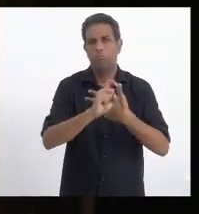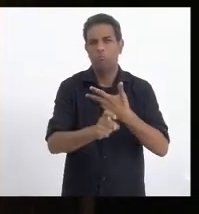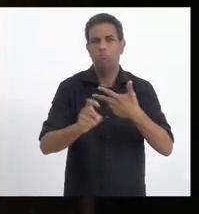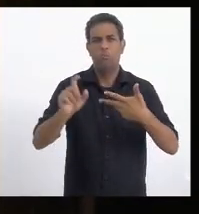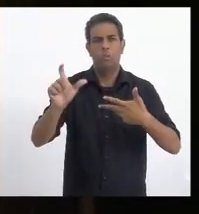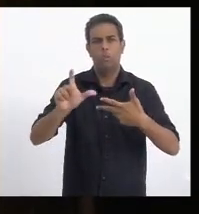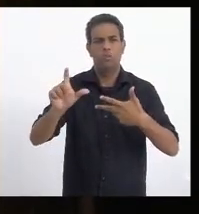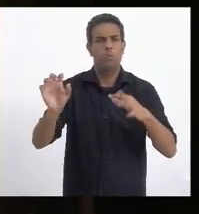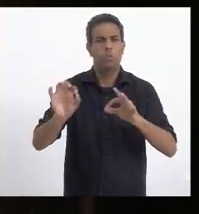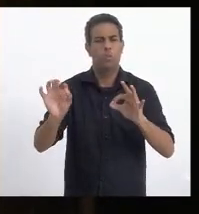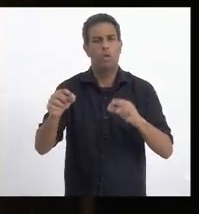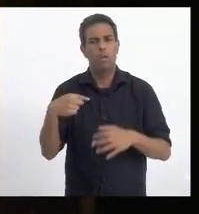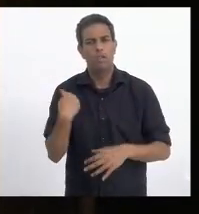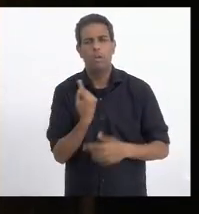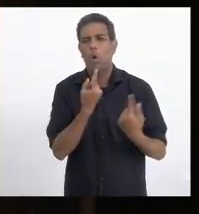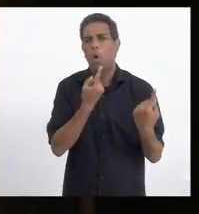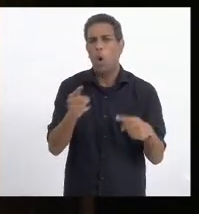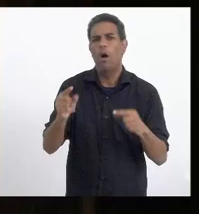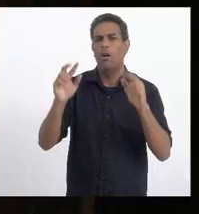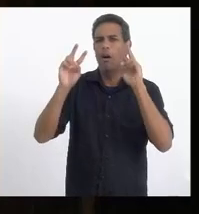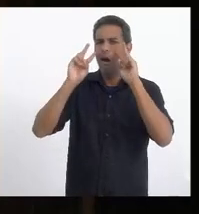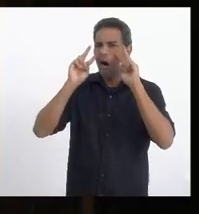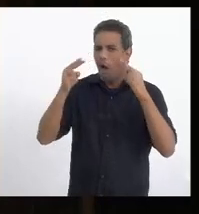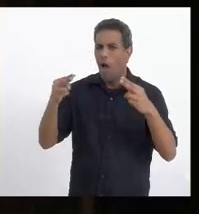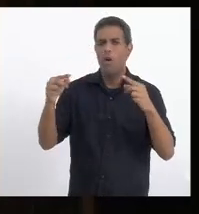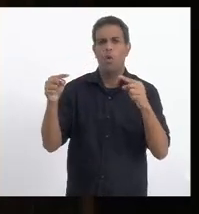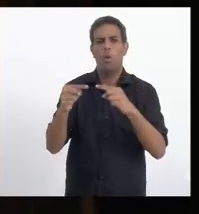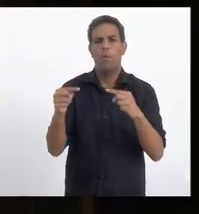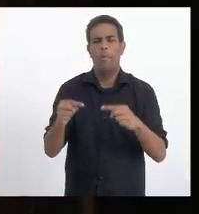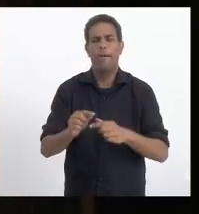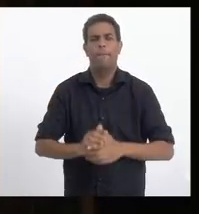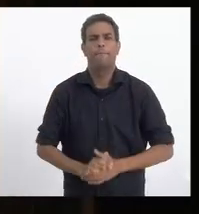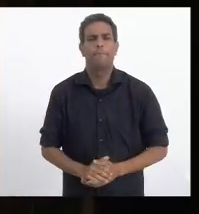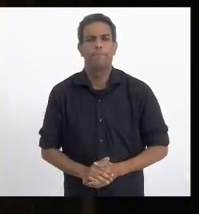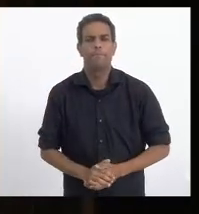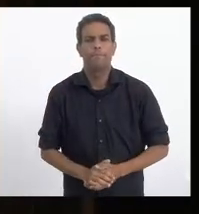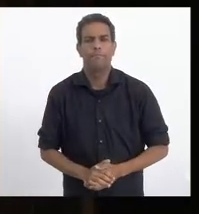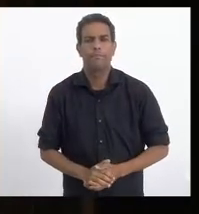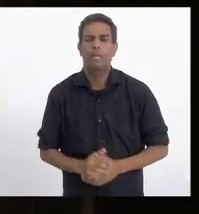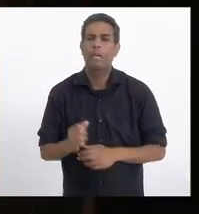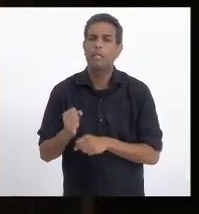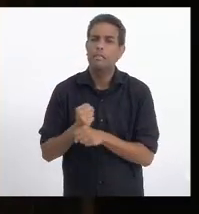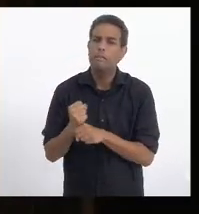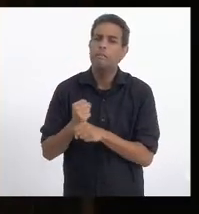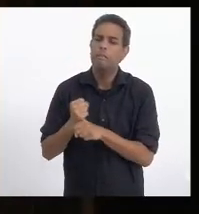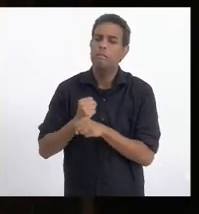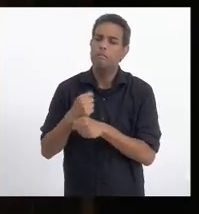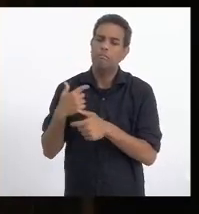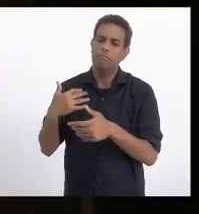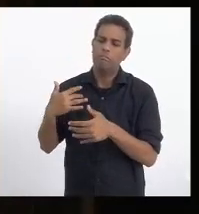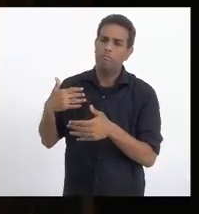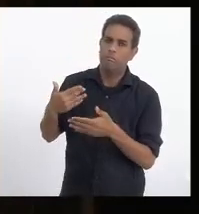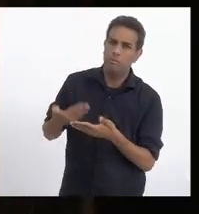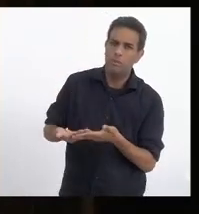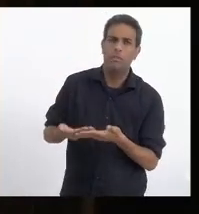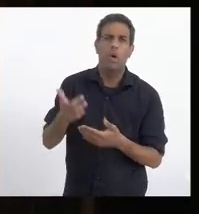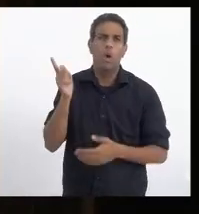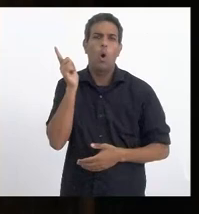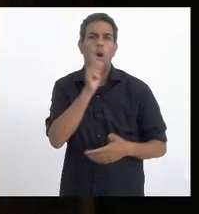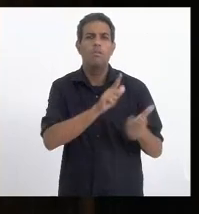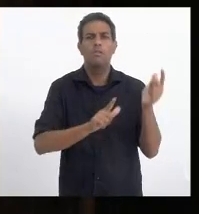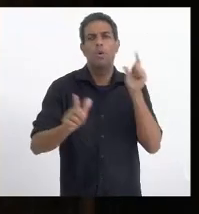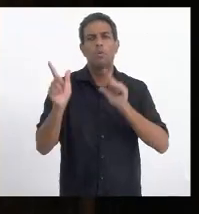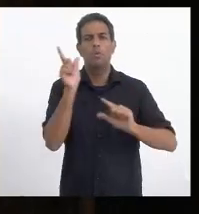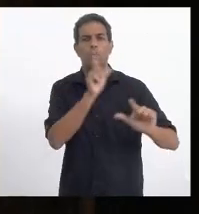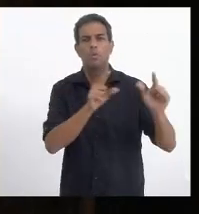Legislativo muito pelo contrário nós reconhecemos que alguns últimos vamos dizer assim as últimas conquistas